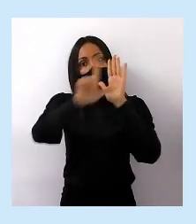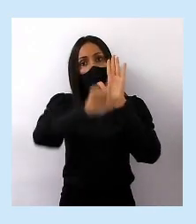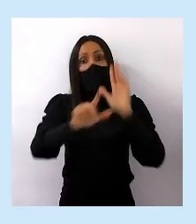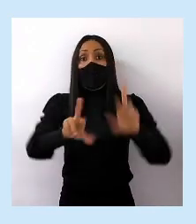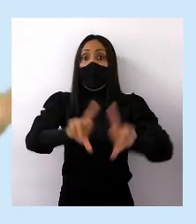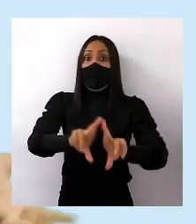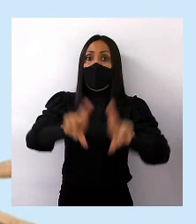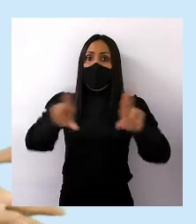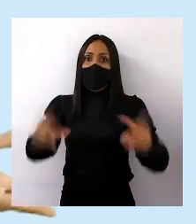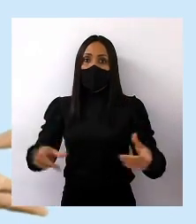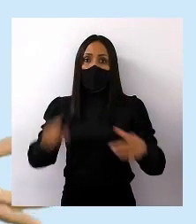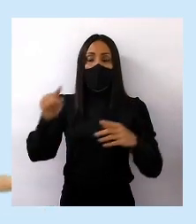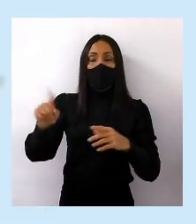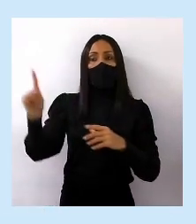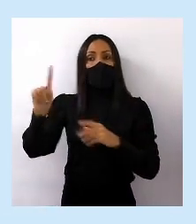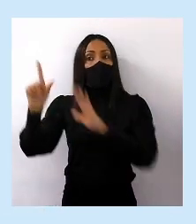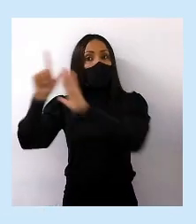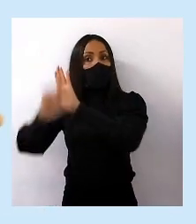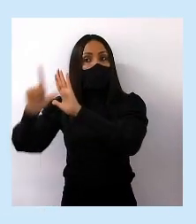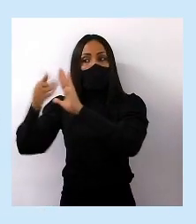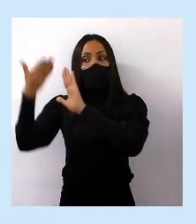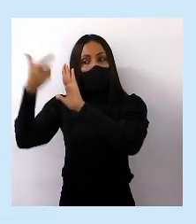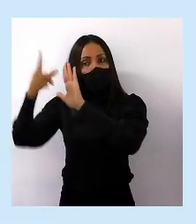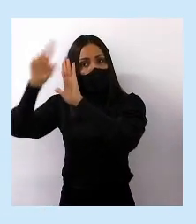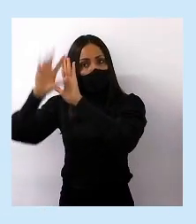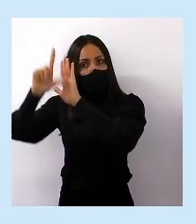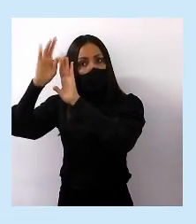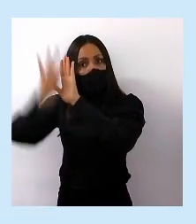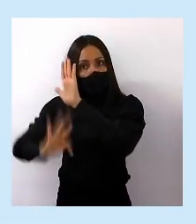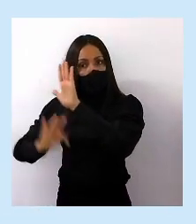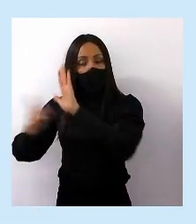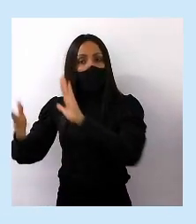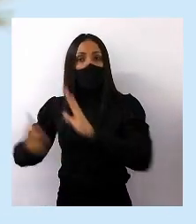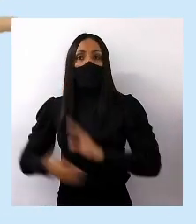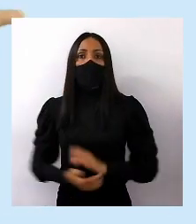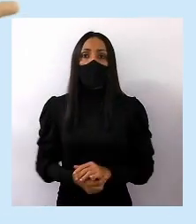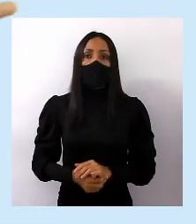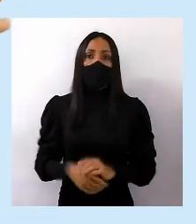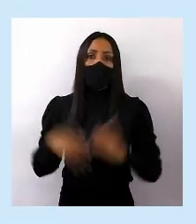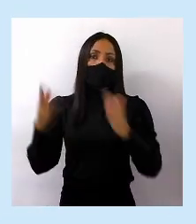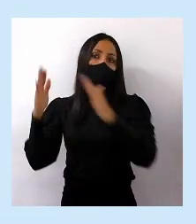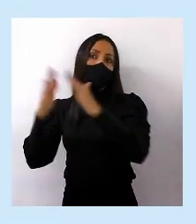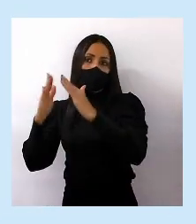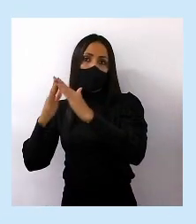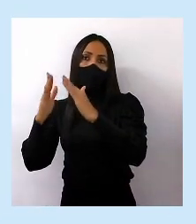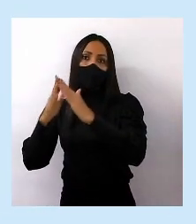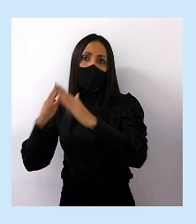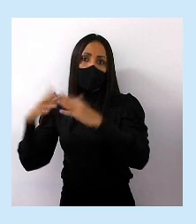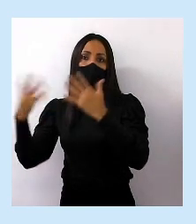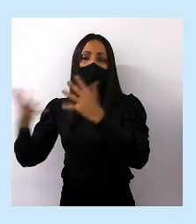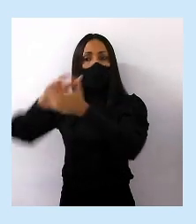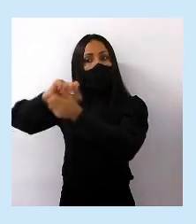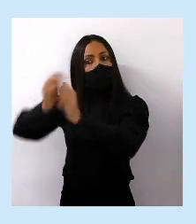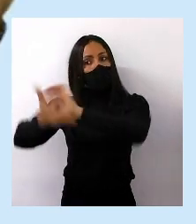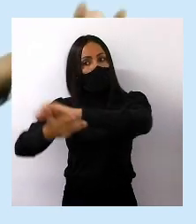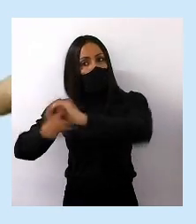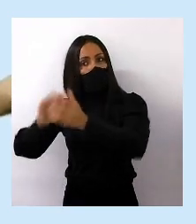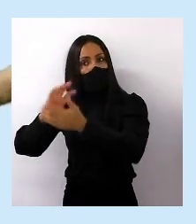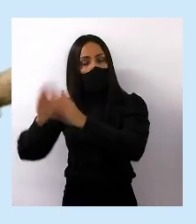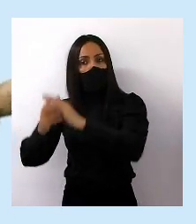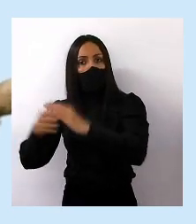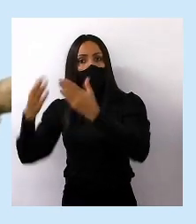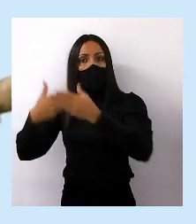diferente de um texto não literário. Quando eu falo estrutura, gente, vamos pensar assim. Uma casa pode ser feita de barro, pode ser feita de